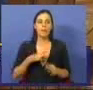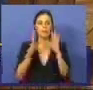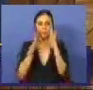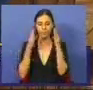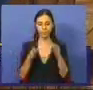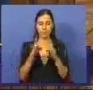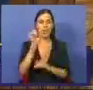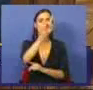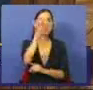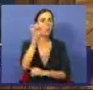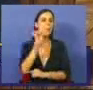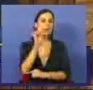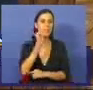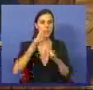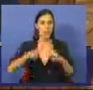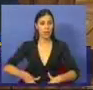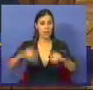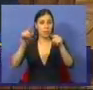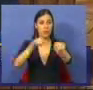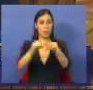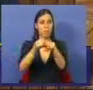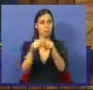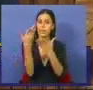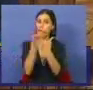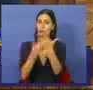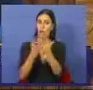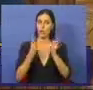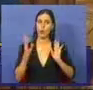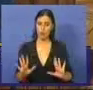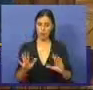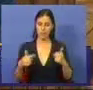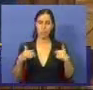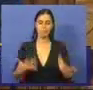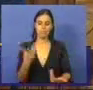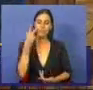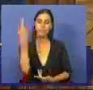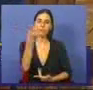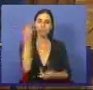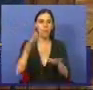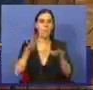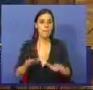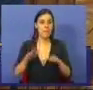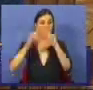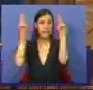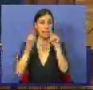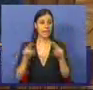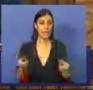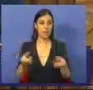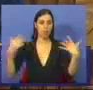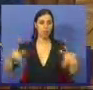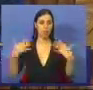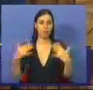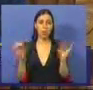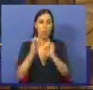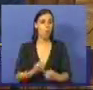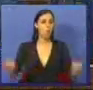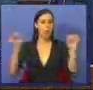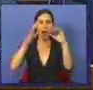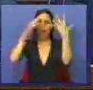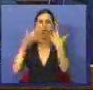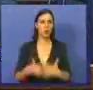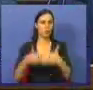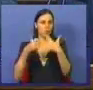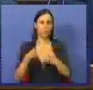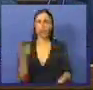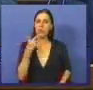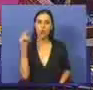concentrar-me na questão essencial que é a da evolução da política económica. Nós estamos a viver uma recessão internacional. Já não há dúvida nenhuma, não